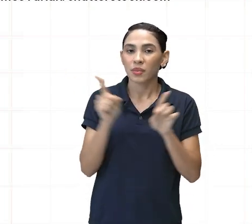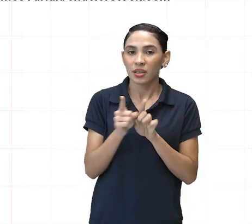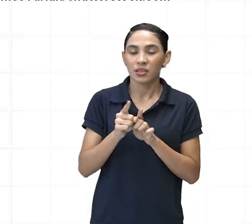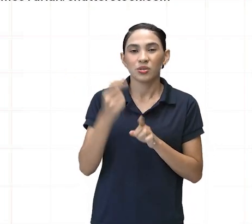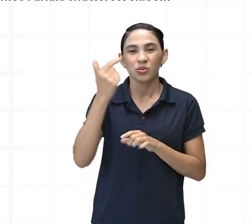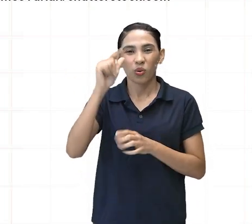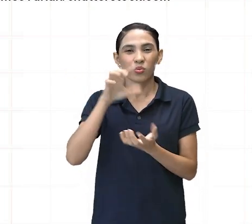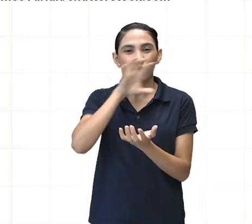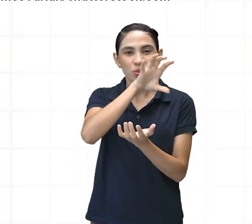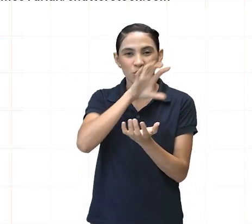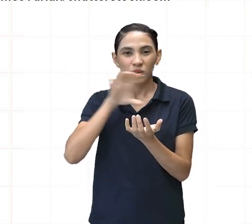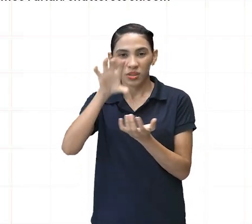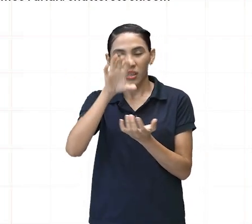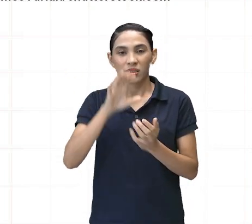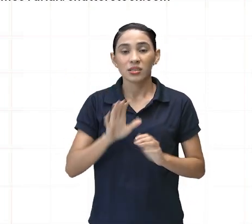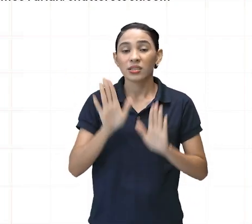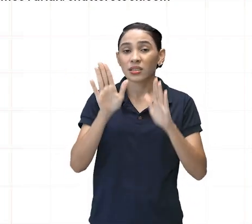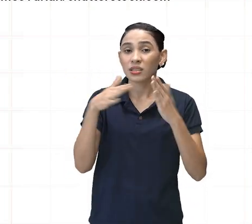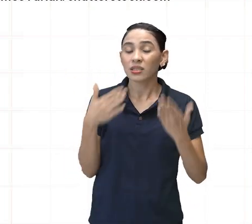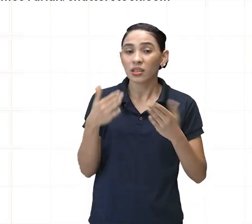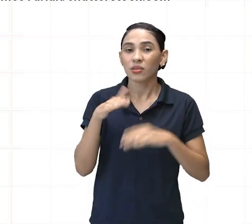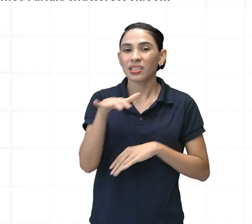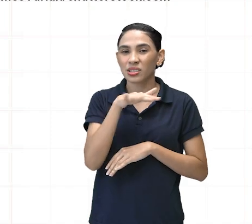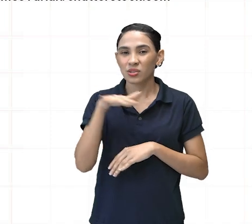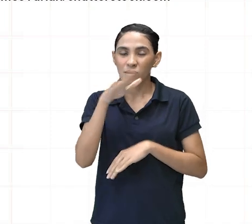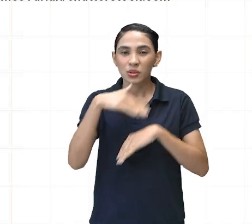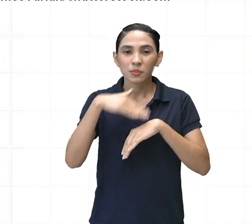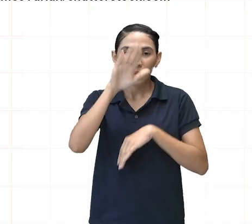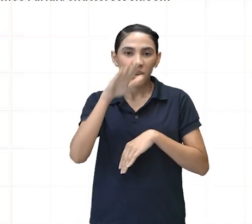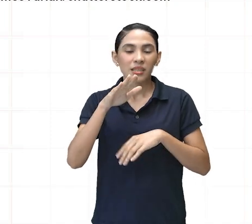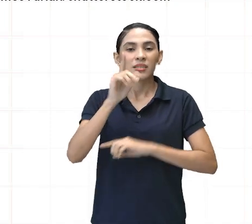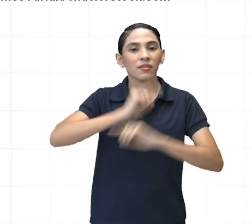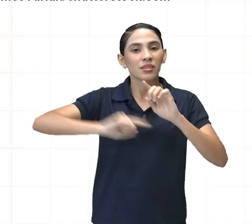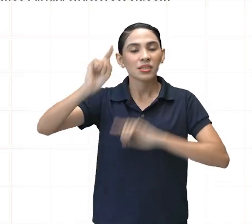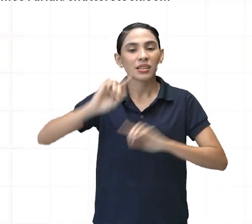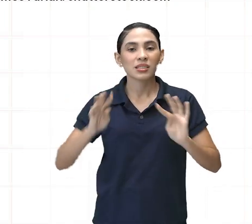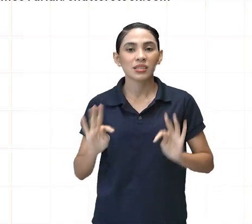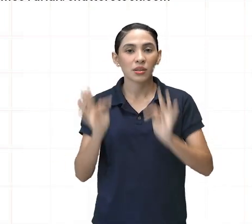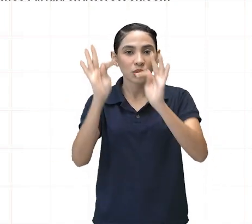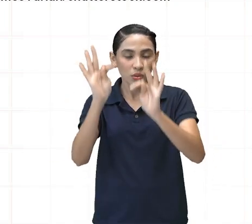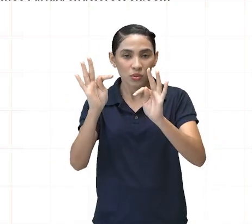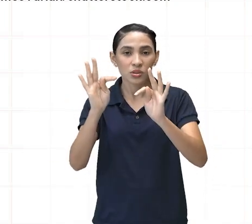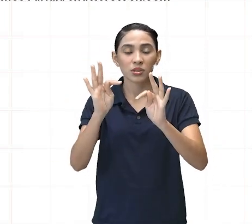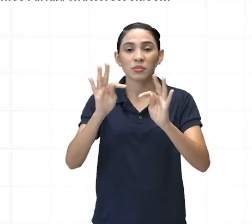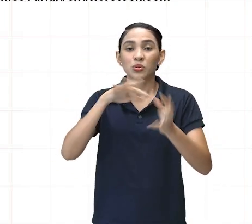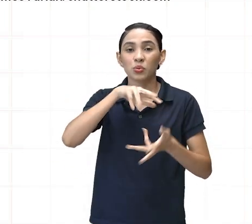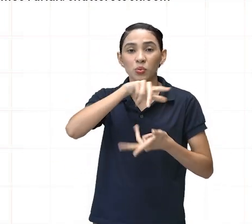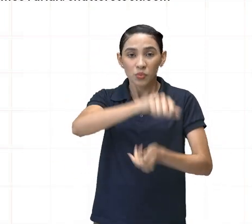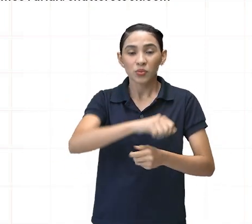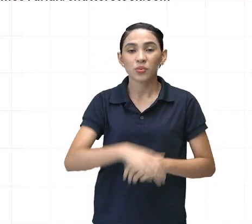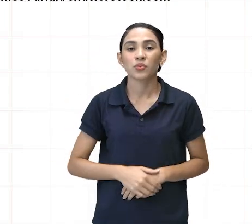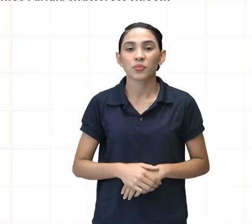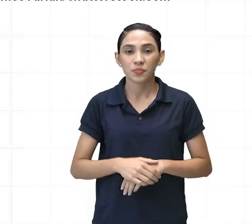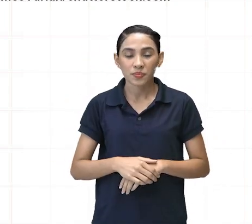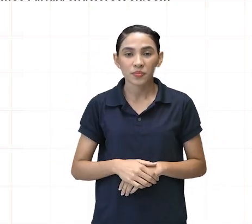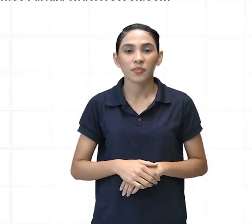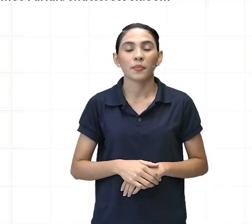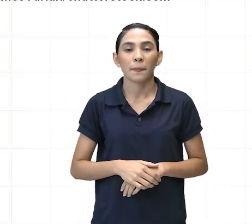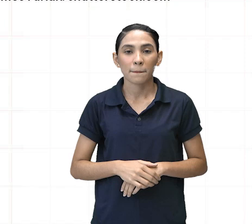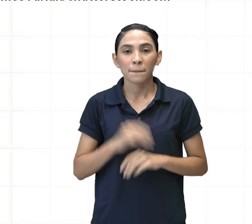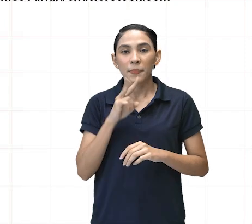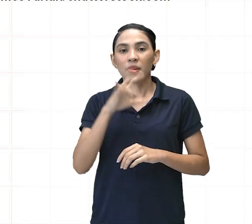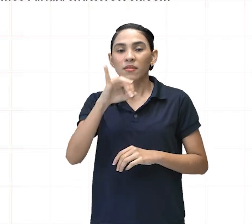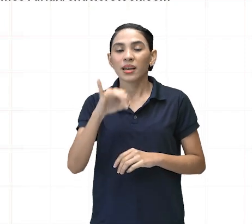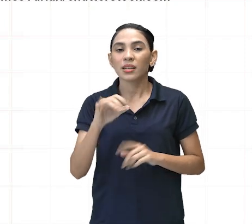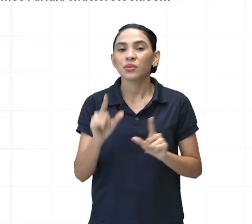de outros continentes, tá? Então, as regiões mais avançadas tecnologicamente do mundo, no mundo aí,